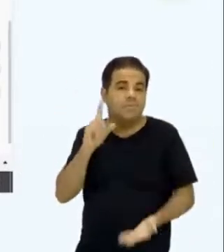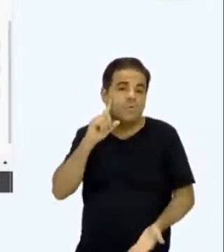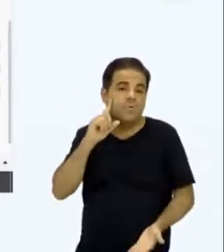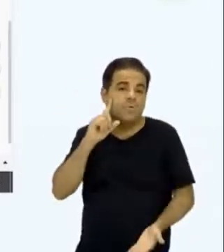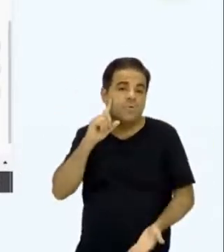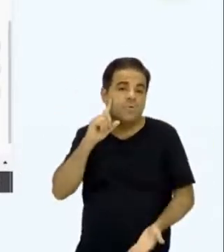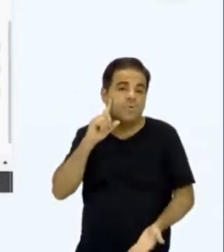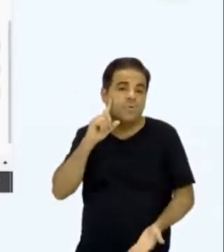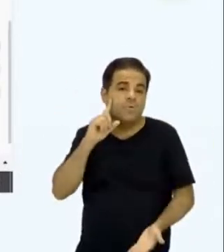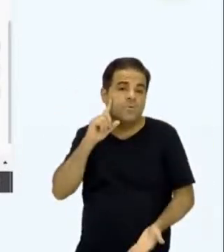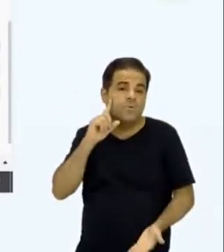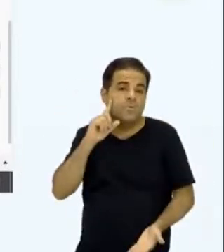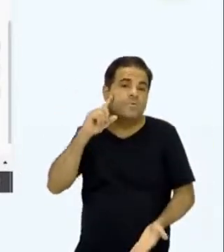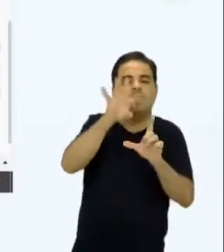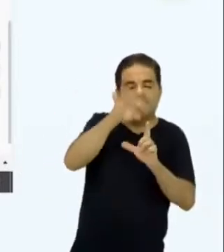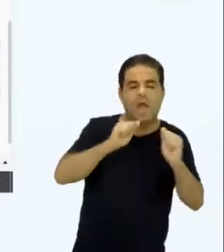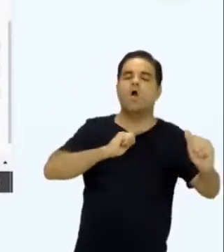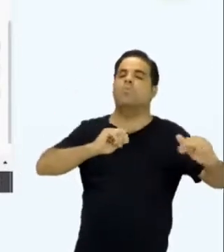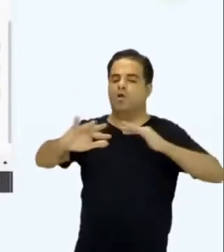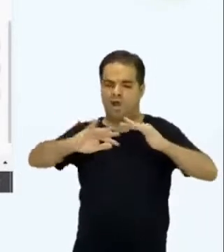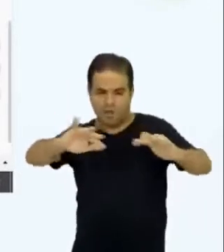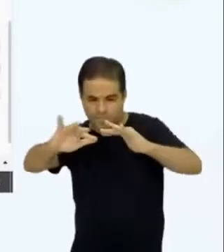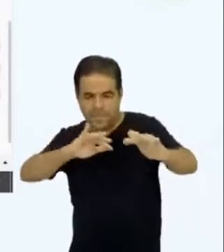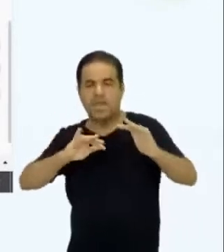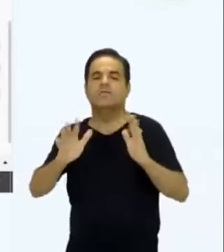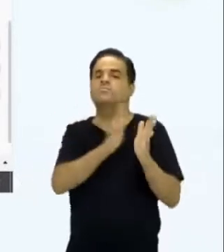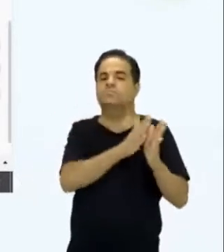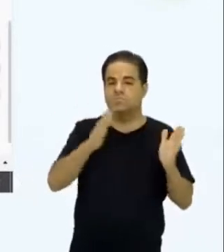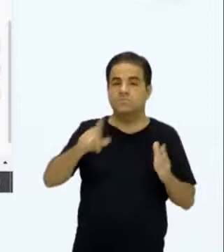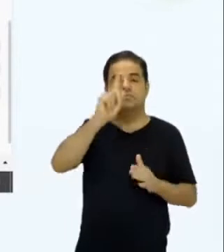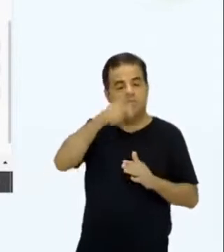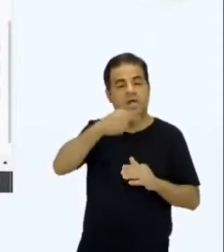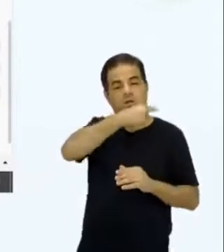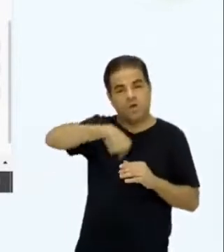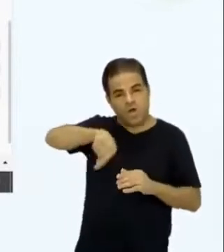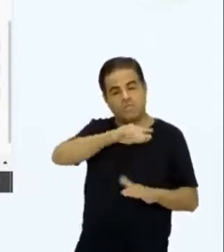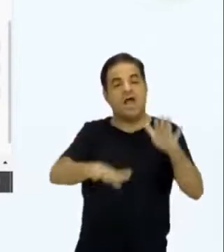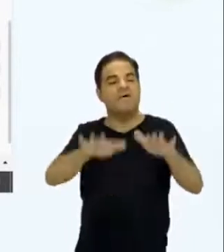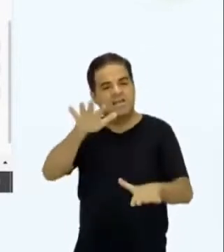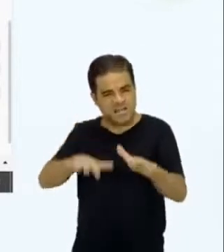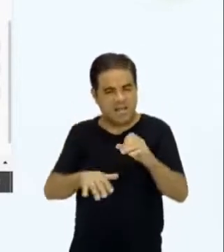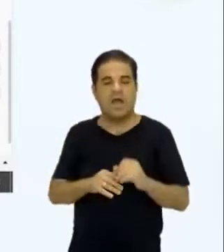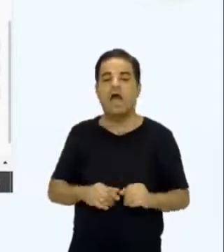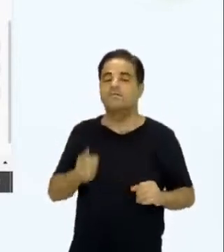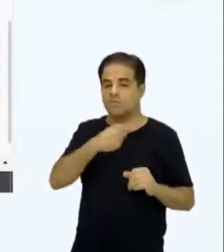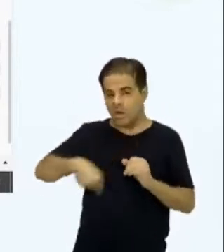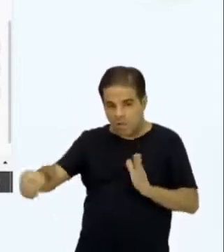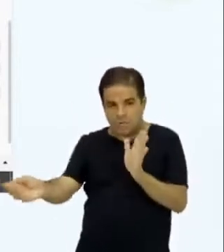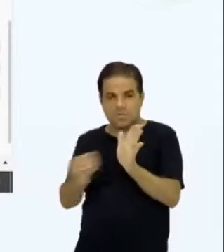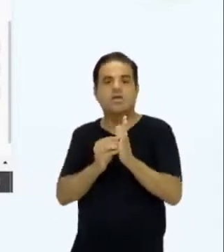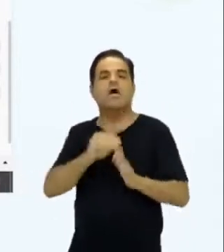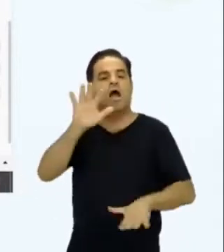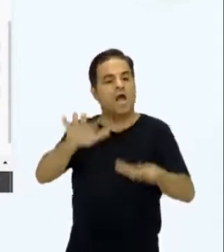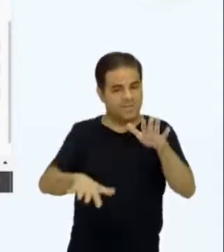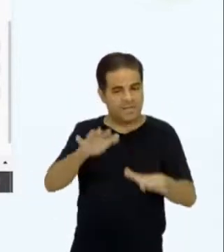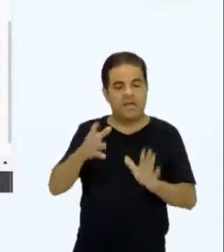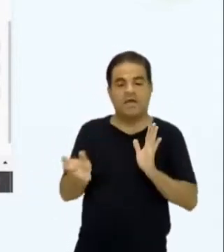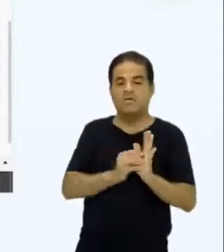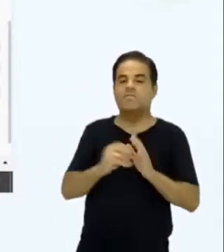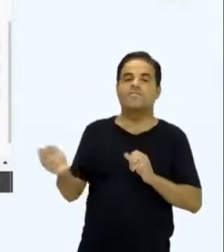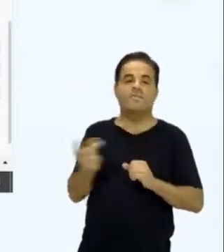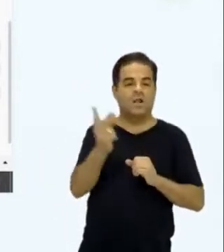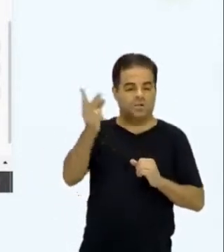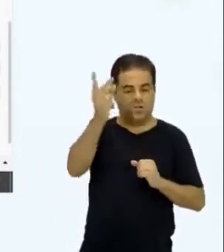que ele vai mapear, o movimento do nosso potenciômetro, que é a nossa variável. Então, nós colocamos ali a variável